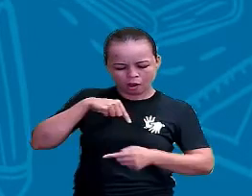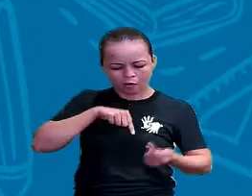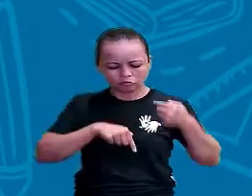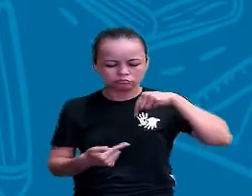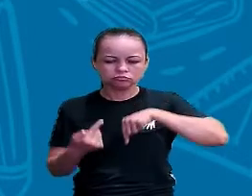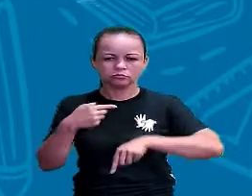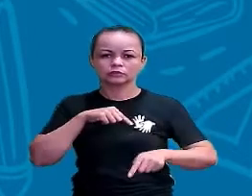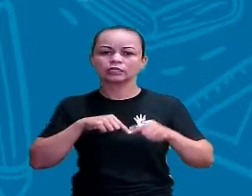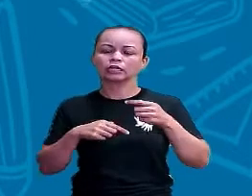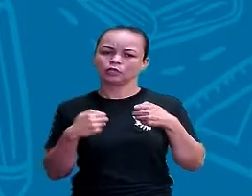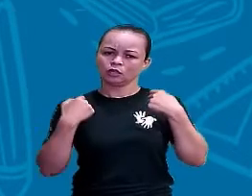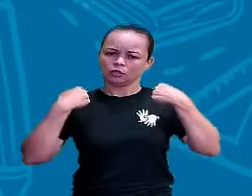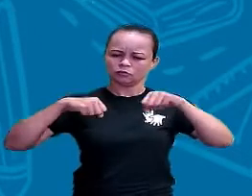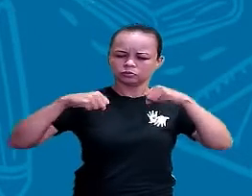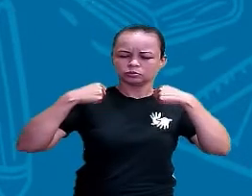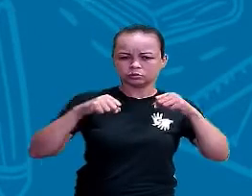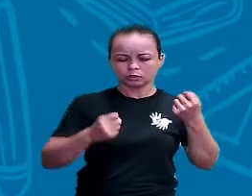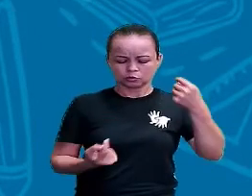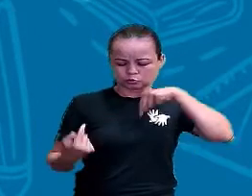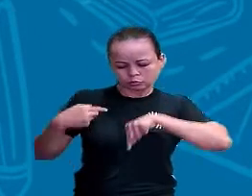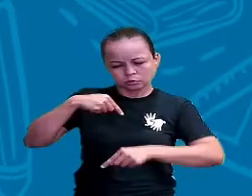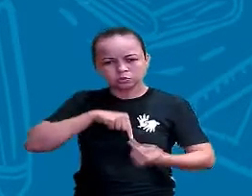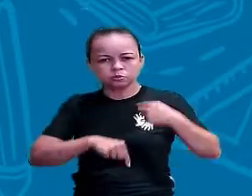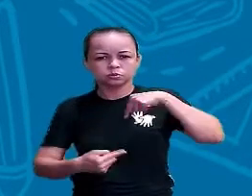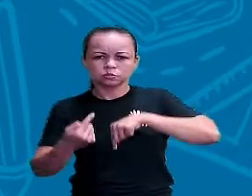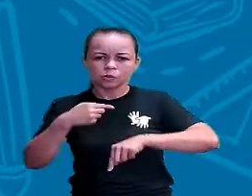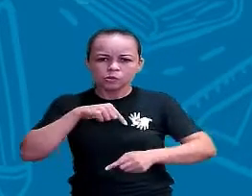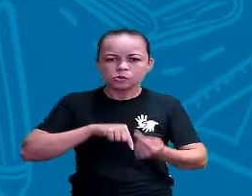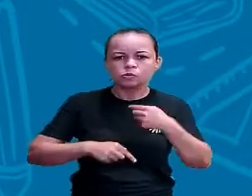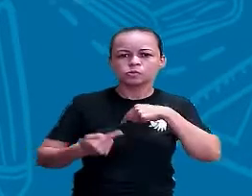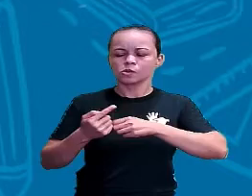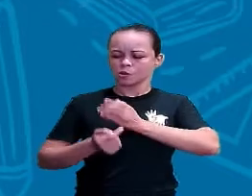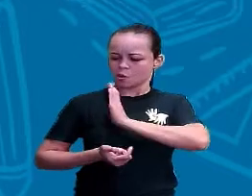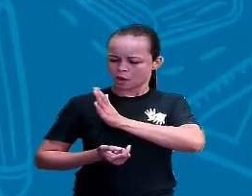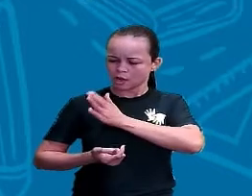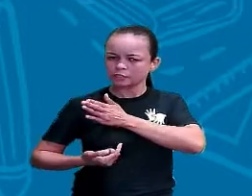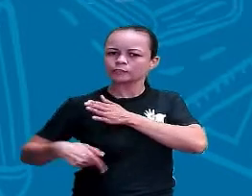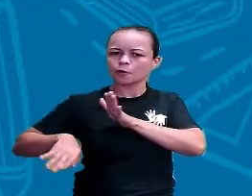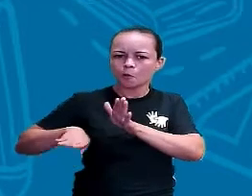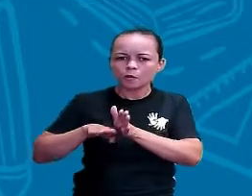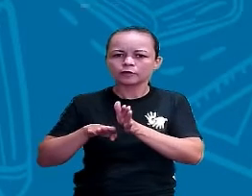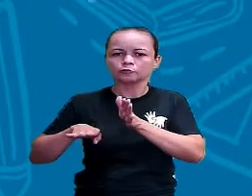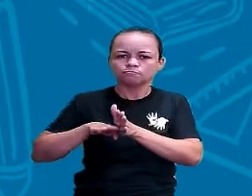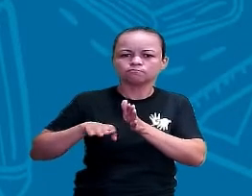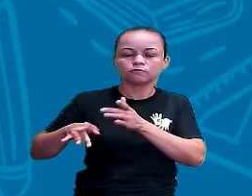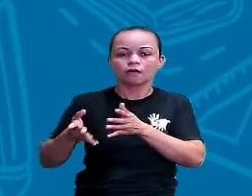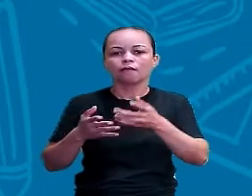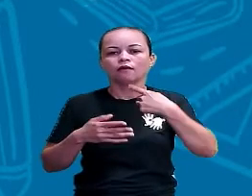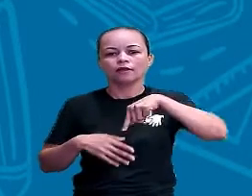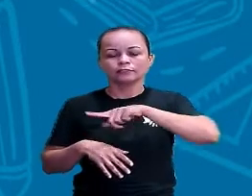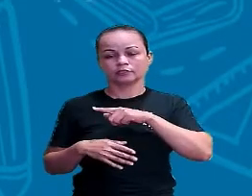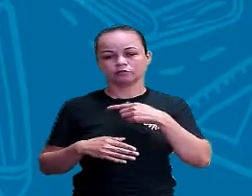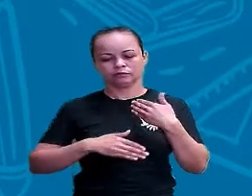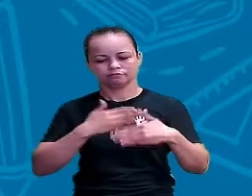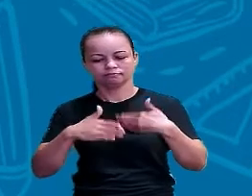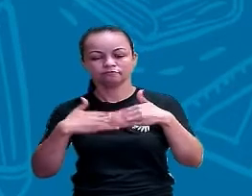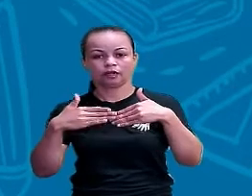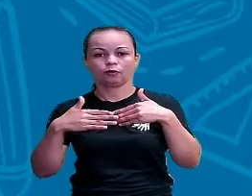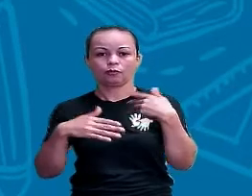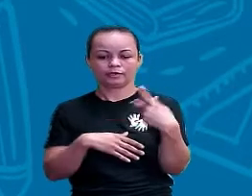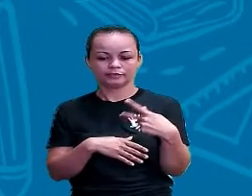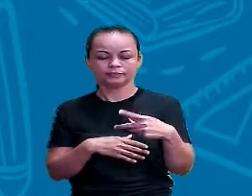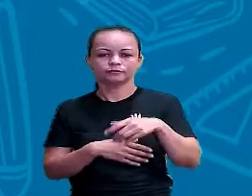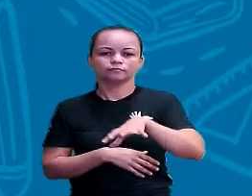um esforço, né, mais sangue vai chegando no nosso coração, vai indo para os nossos pulmões para ser oxigenado. Então, essa frequência